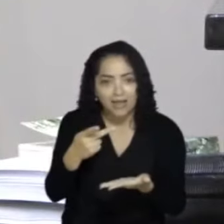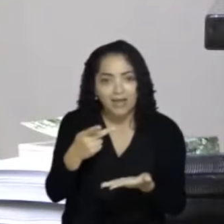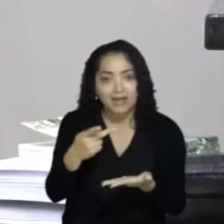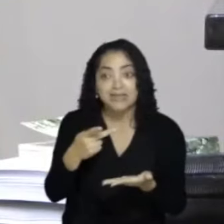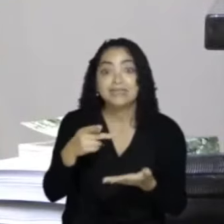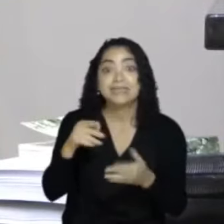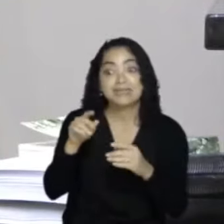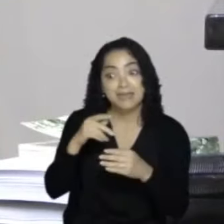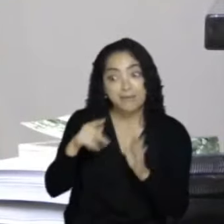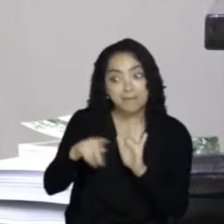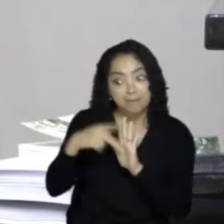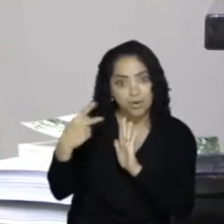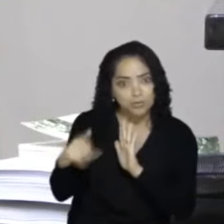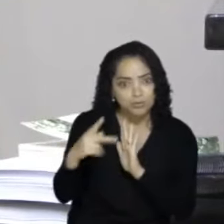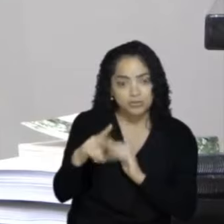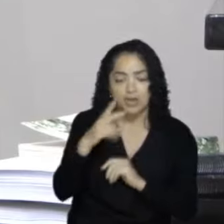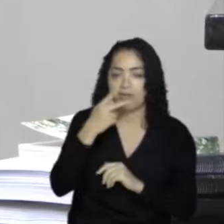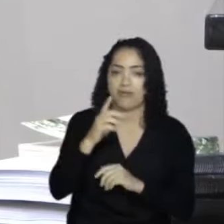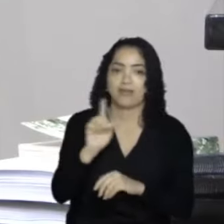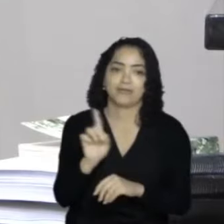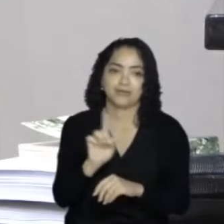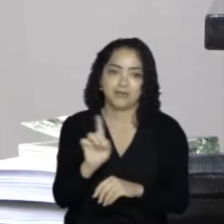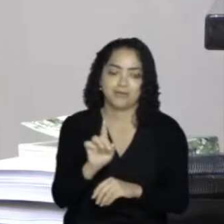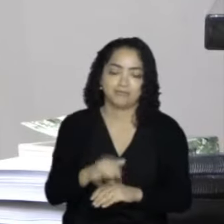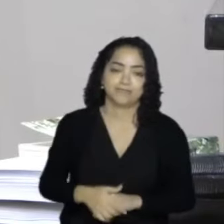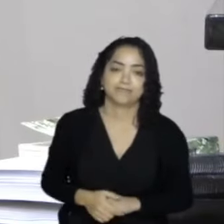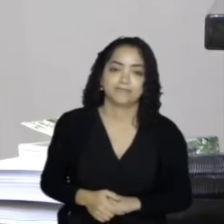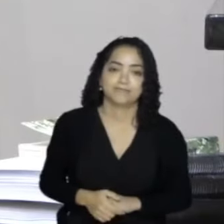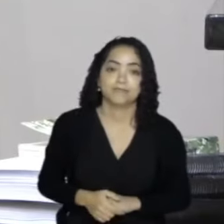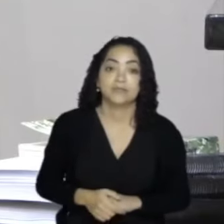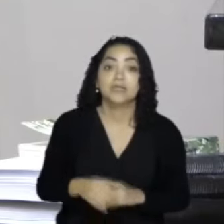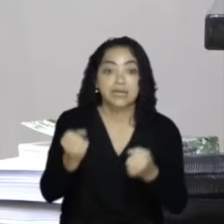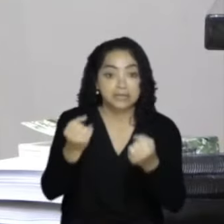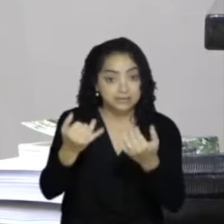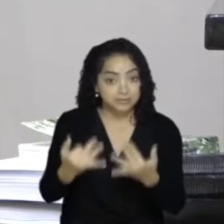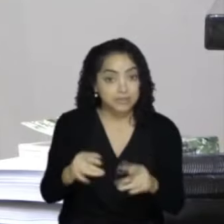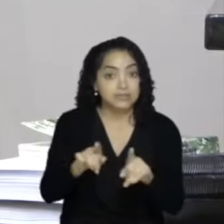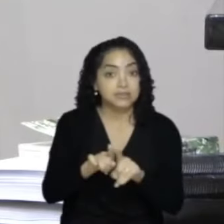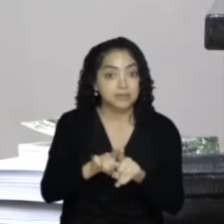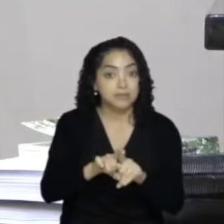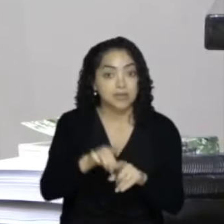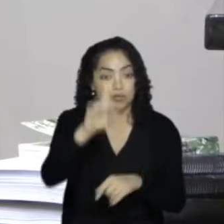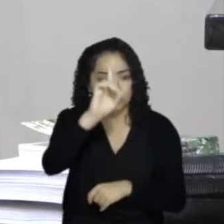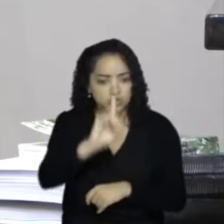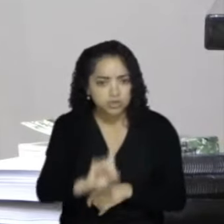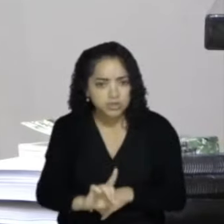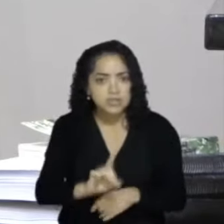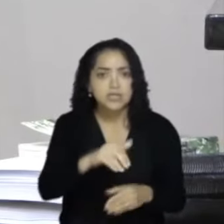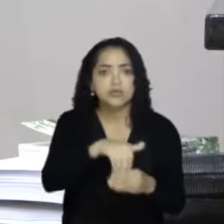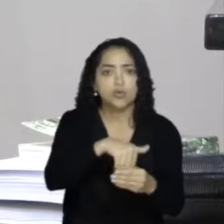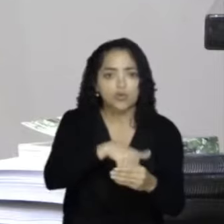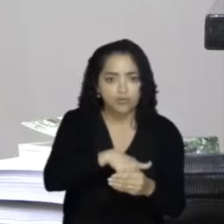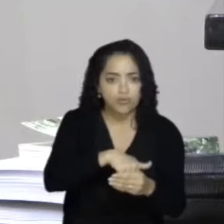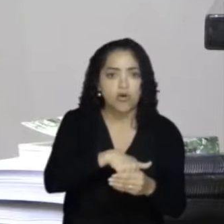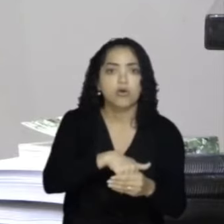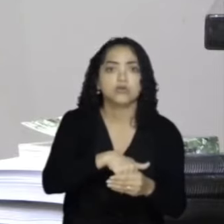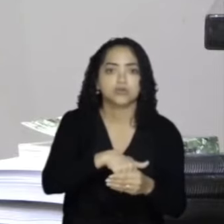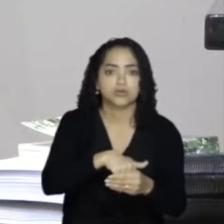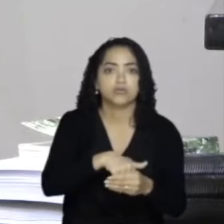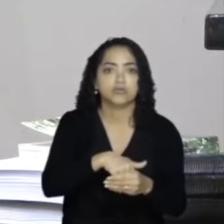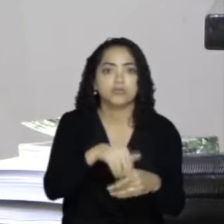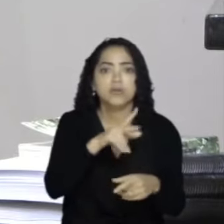ser. Na página 176 e 177, ela diz também que o direito ao voto foi uma conquista mais do campo do direito